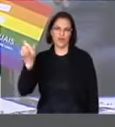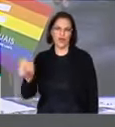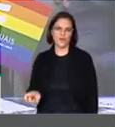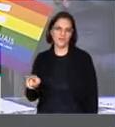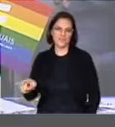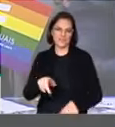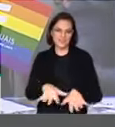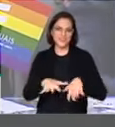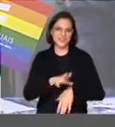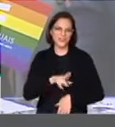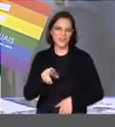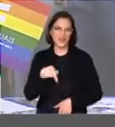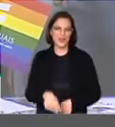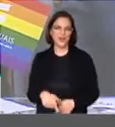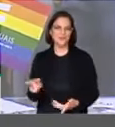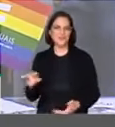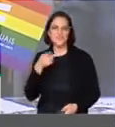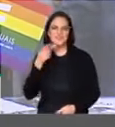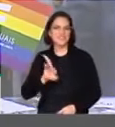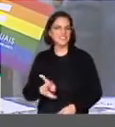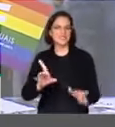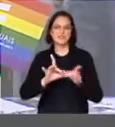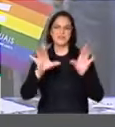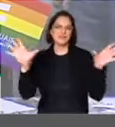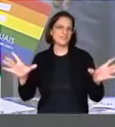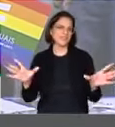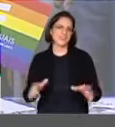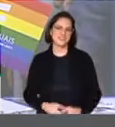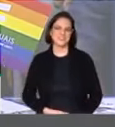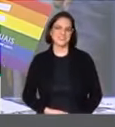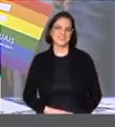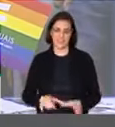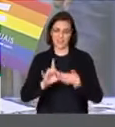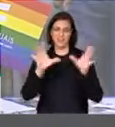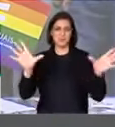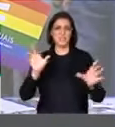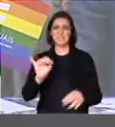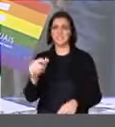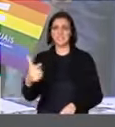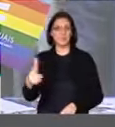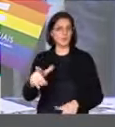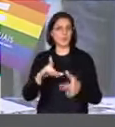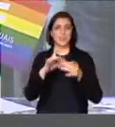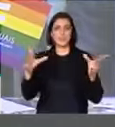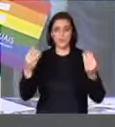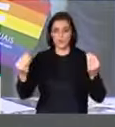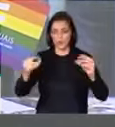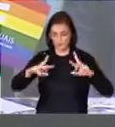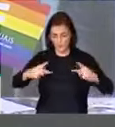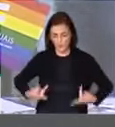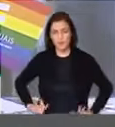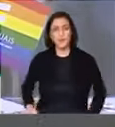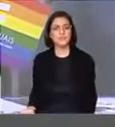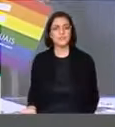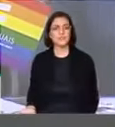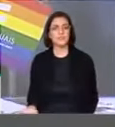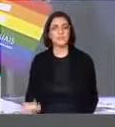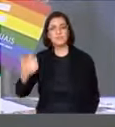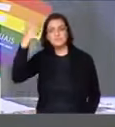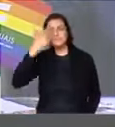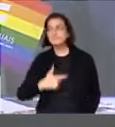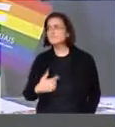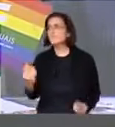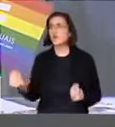liberdade. Até porque que sem ela, sem a liberdade, a gente não vive uma humanidade. Sem condição de sujeito, a gente não vive